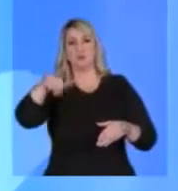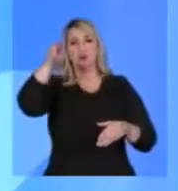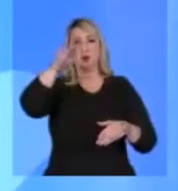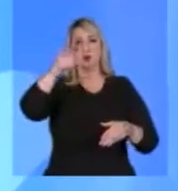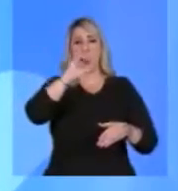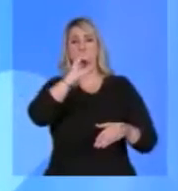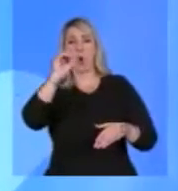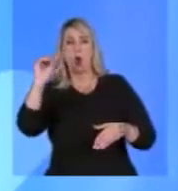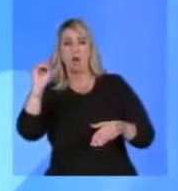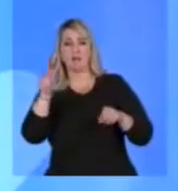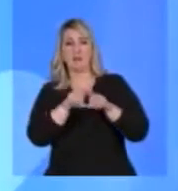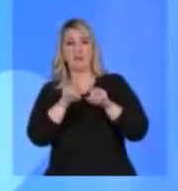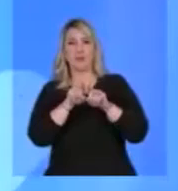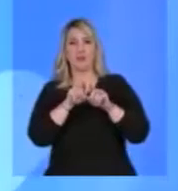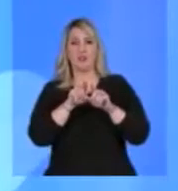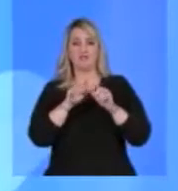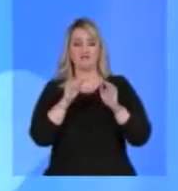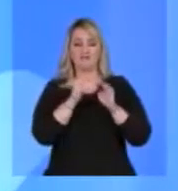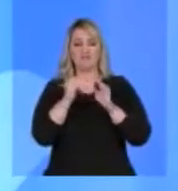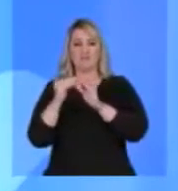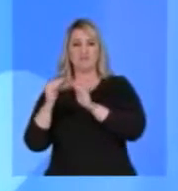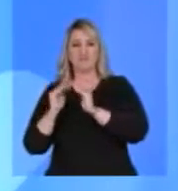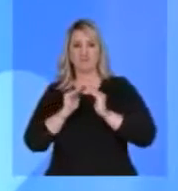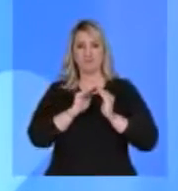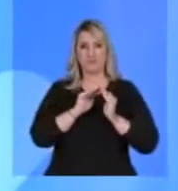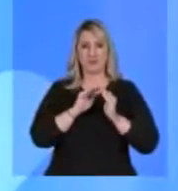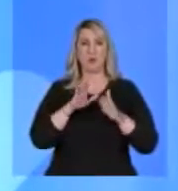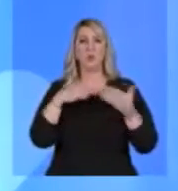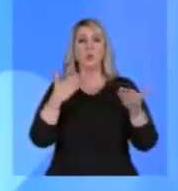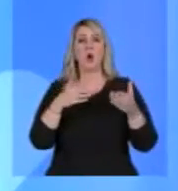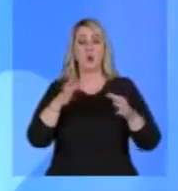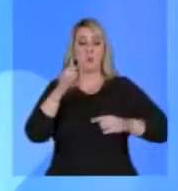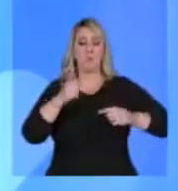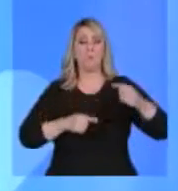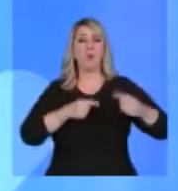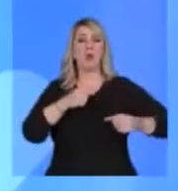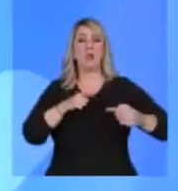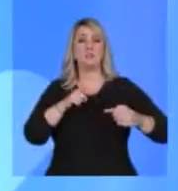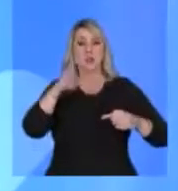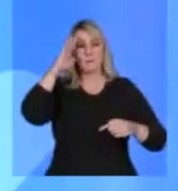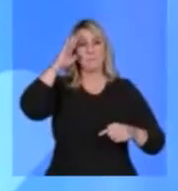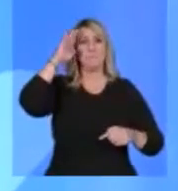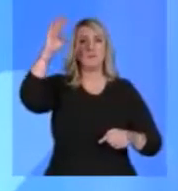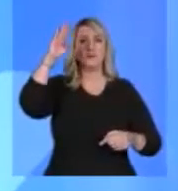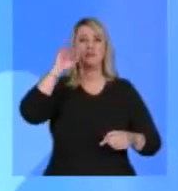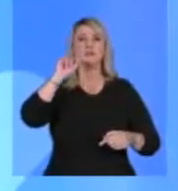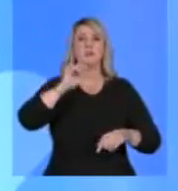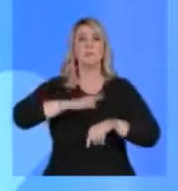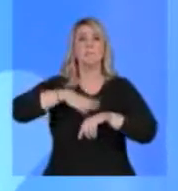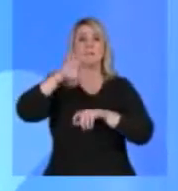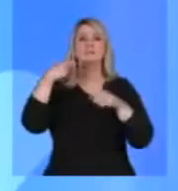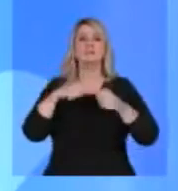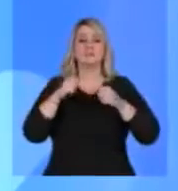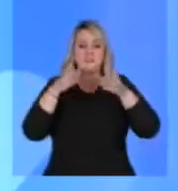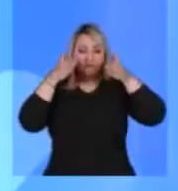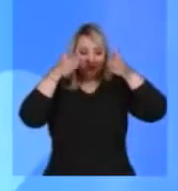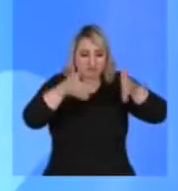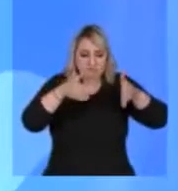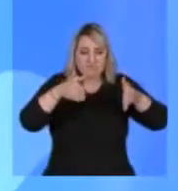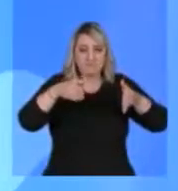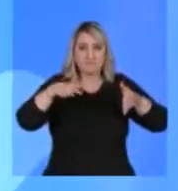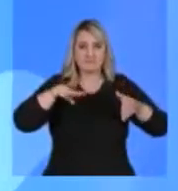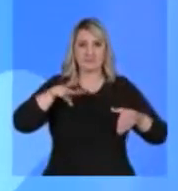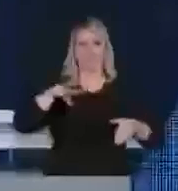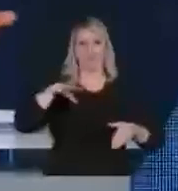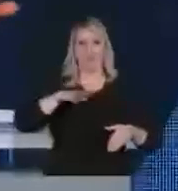e para as comunidades qual vai ser a sua política como prefeito de priorização de quem mais precisa nessa cidade o